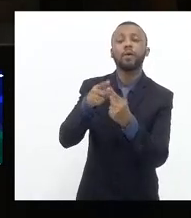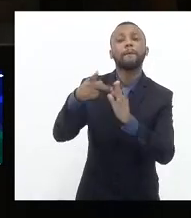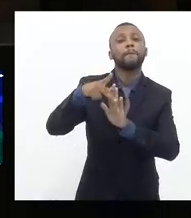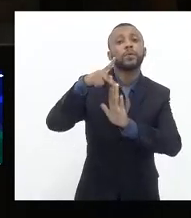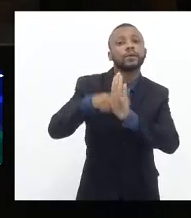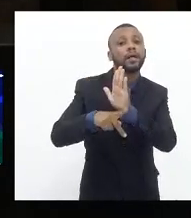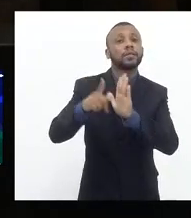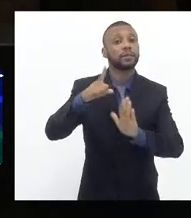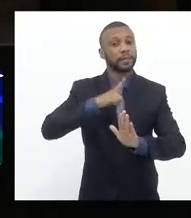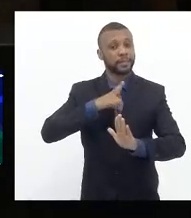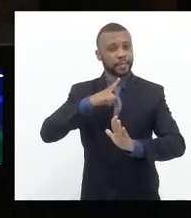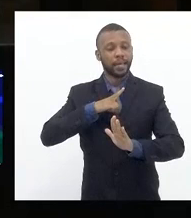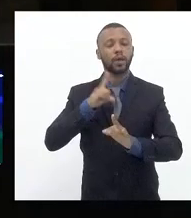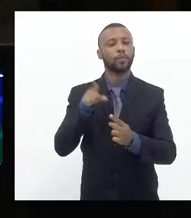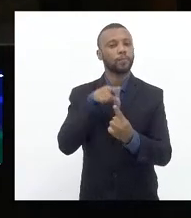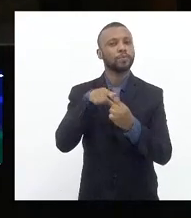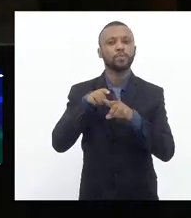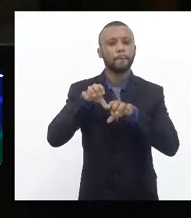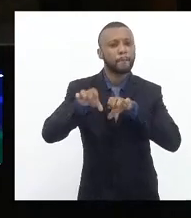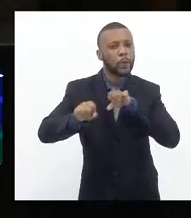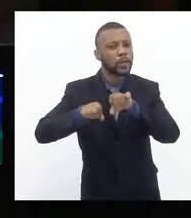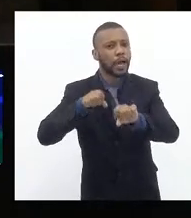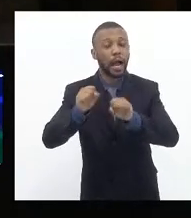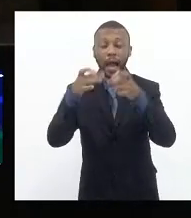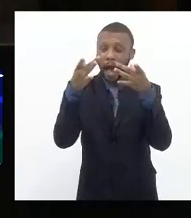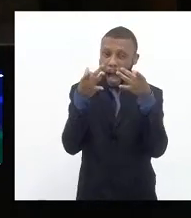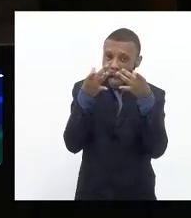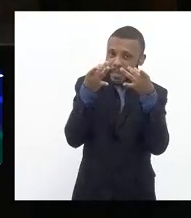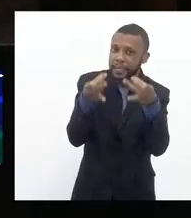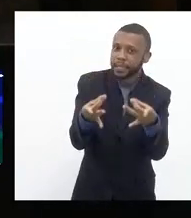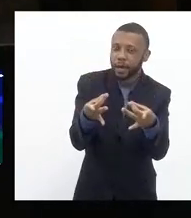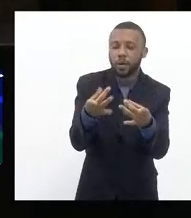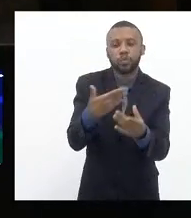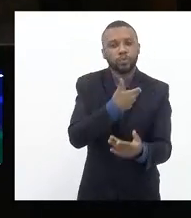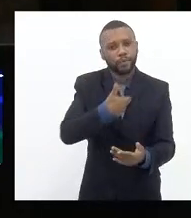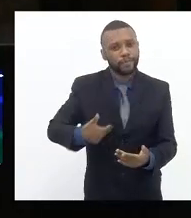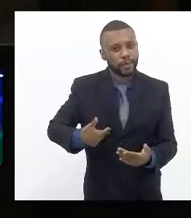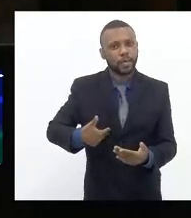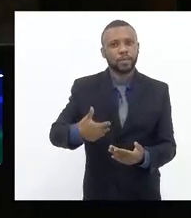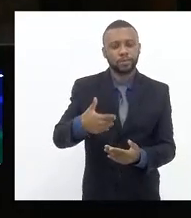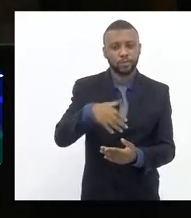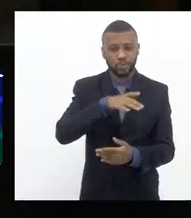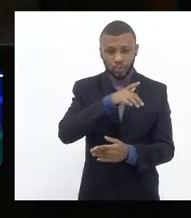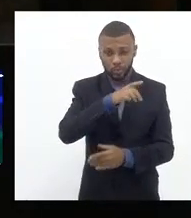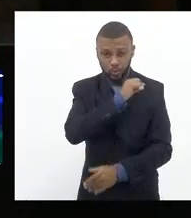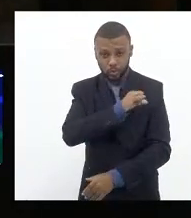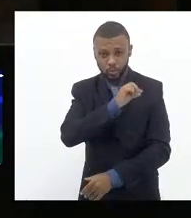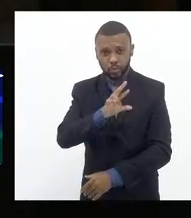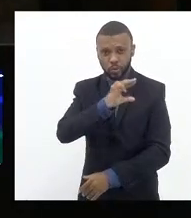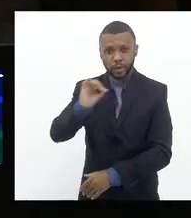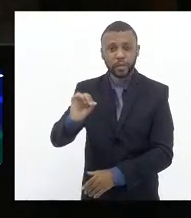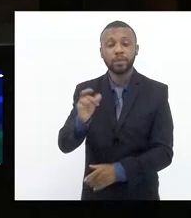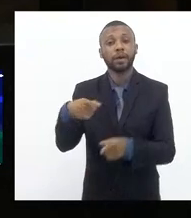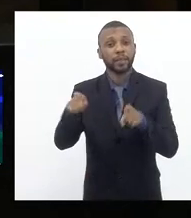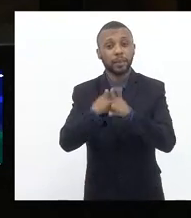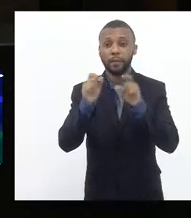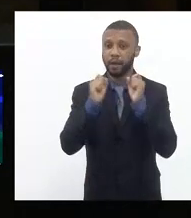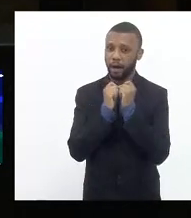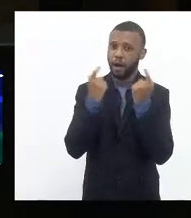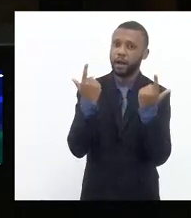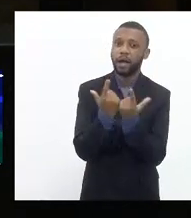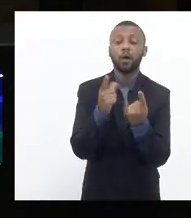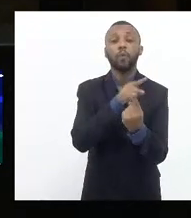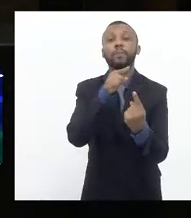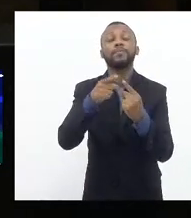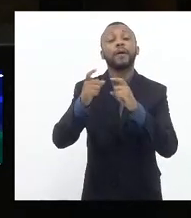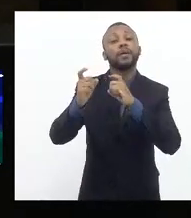buscar aí a atenção do governo do Estado e também dessa própria casa em discutir a saúde mental da